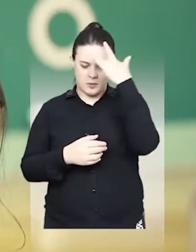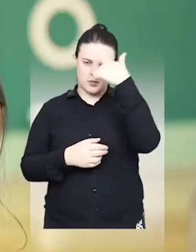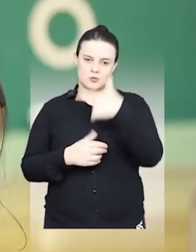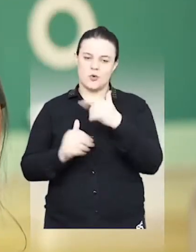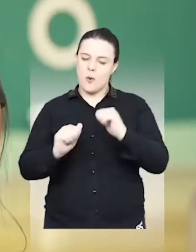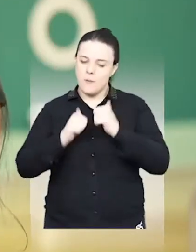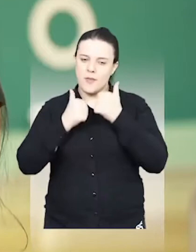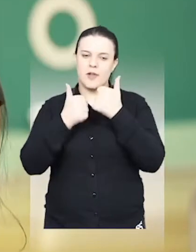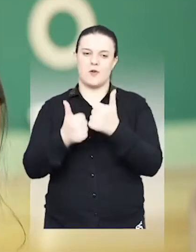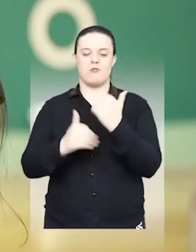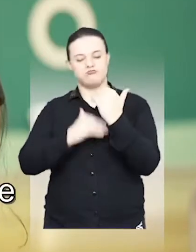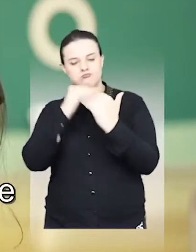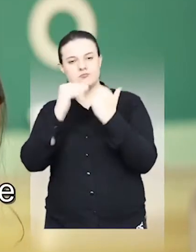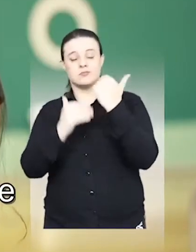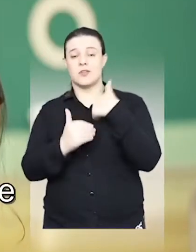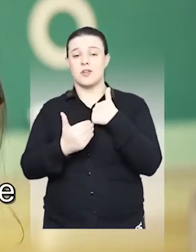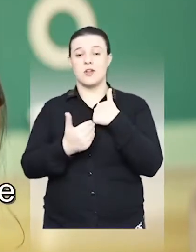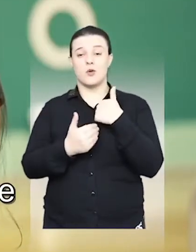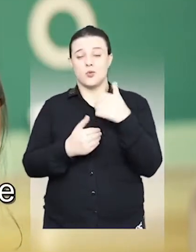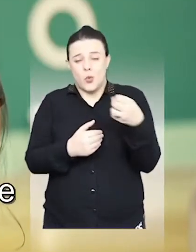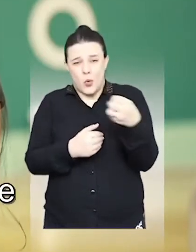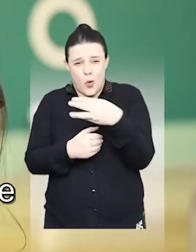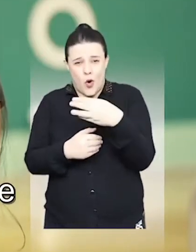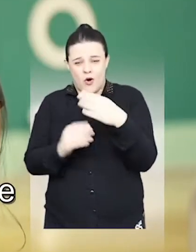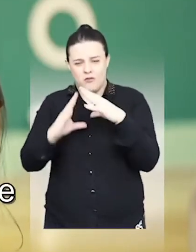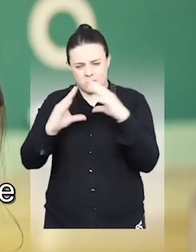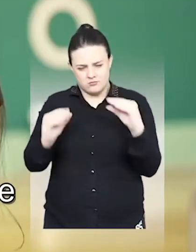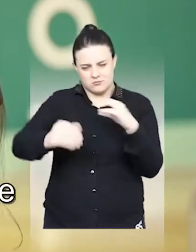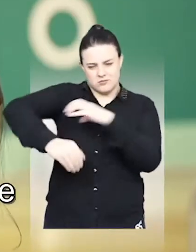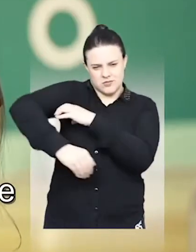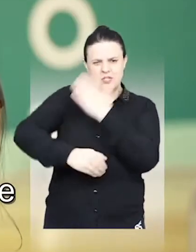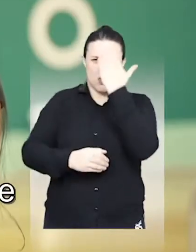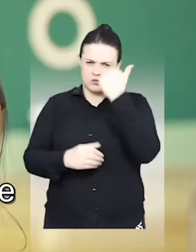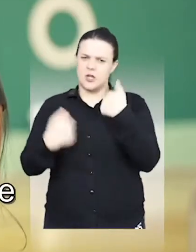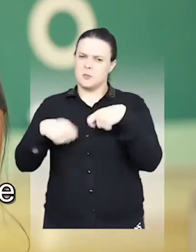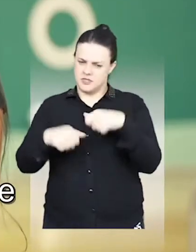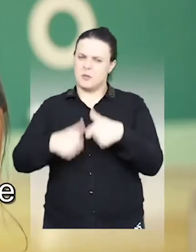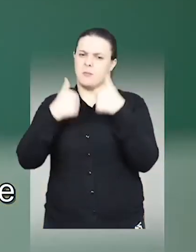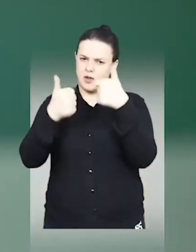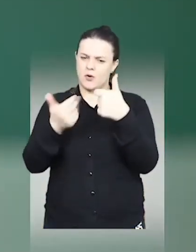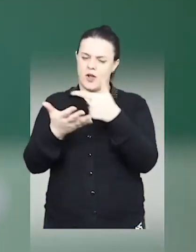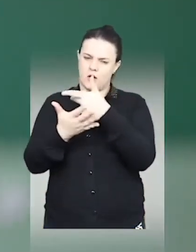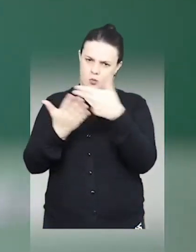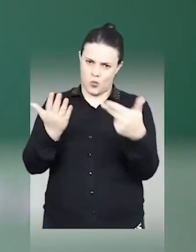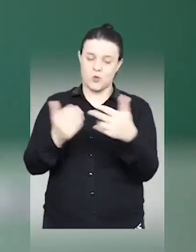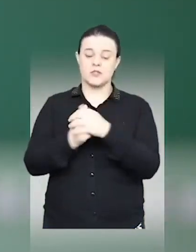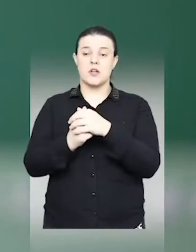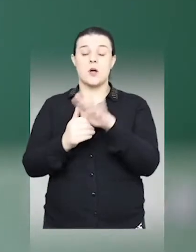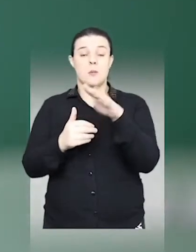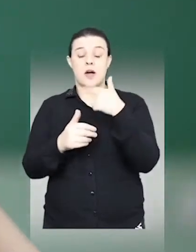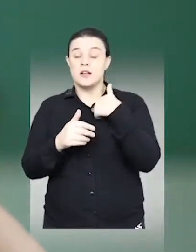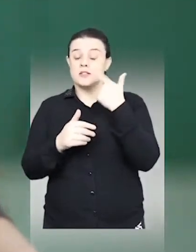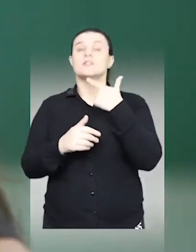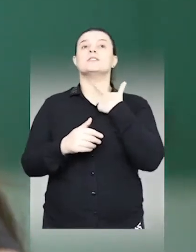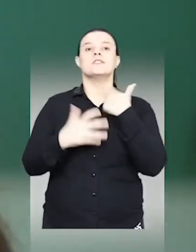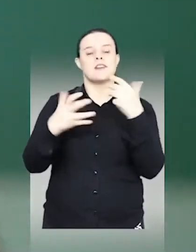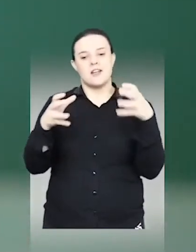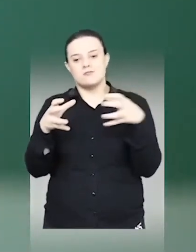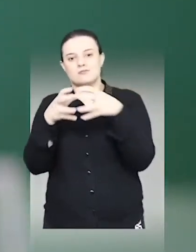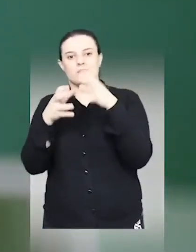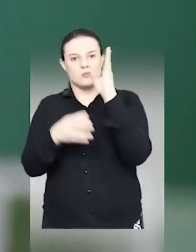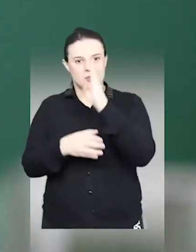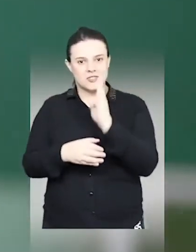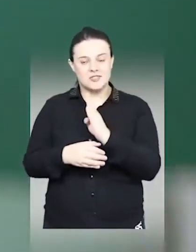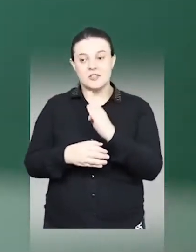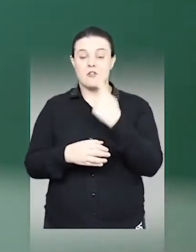uma pessoa melhor. Eu tô muito nova no rugby, eu sei que eu tenho muita coisa pra melhorar, mas a gente fica com sede da seleção